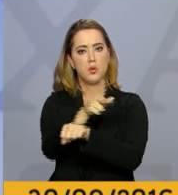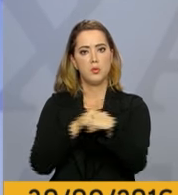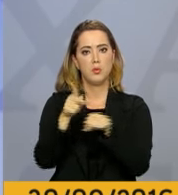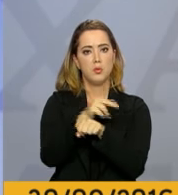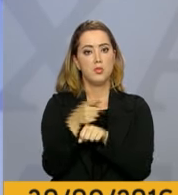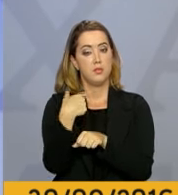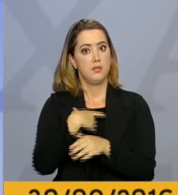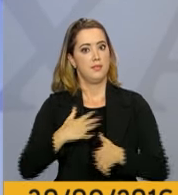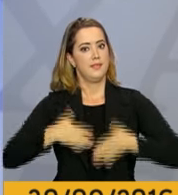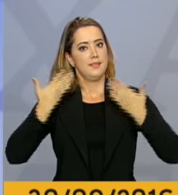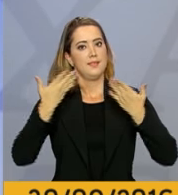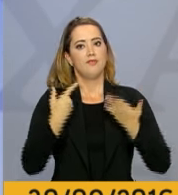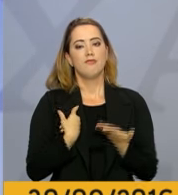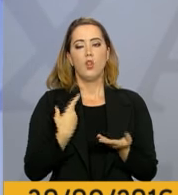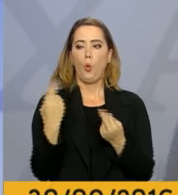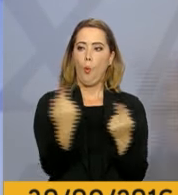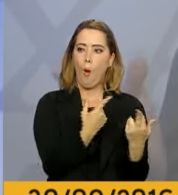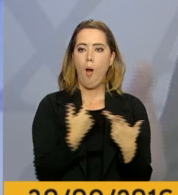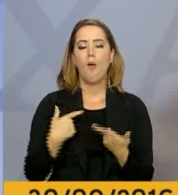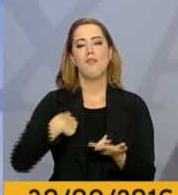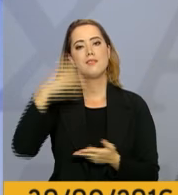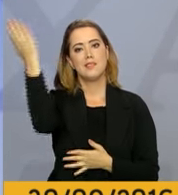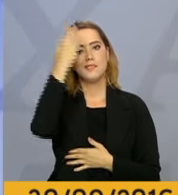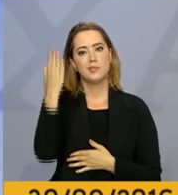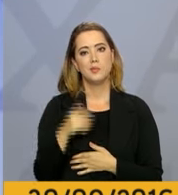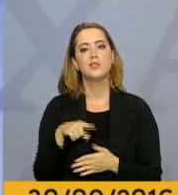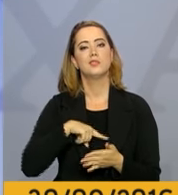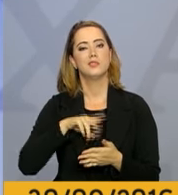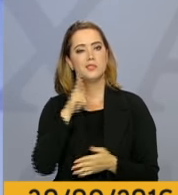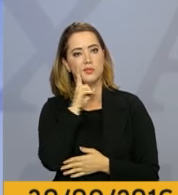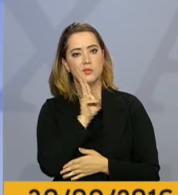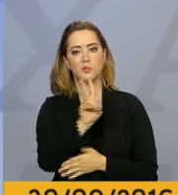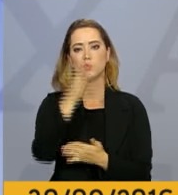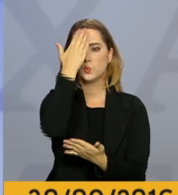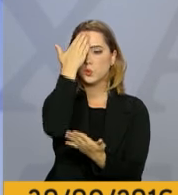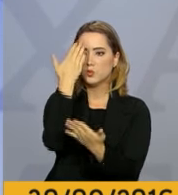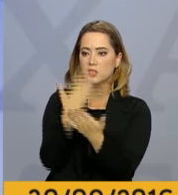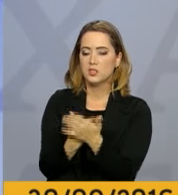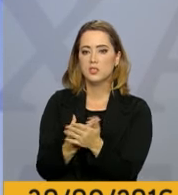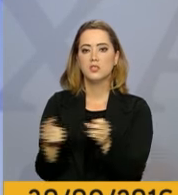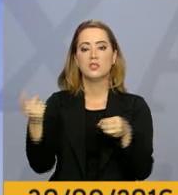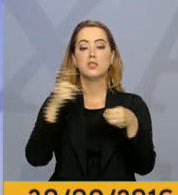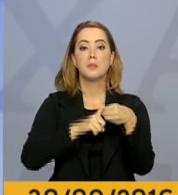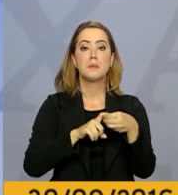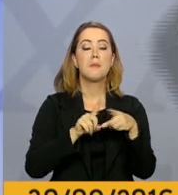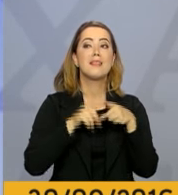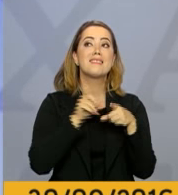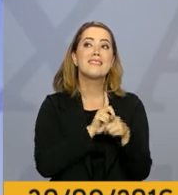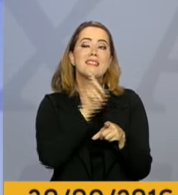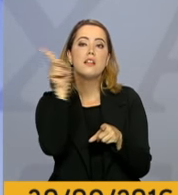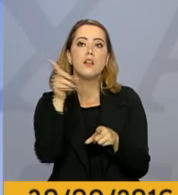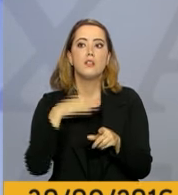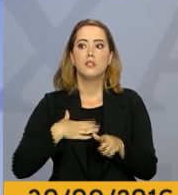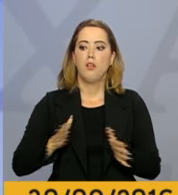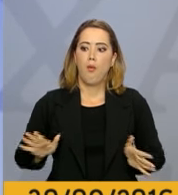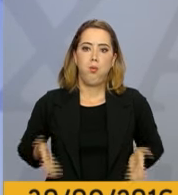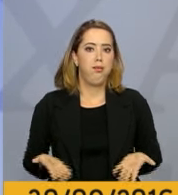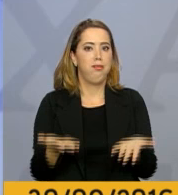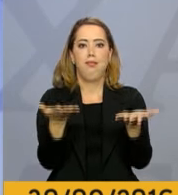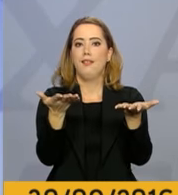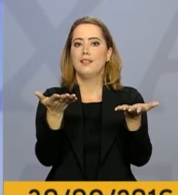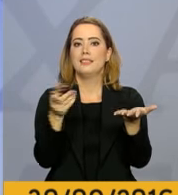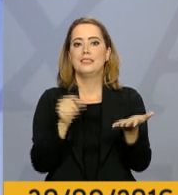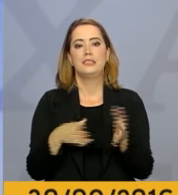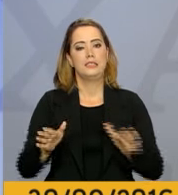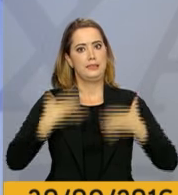hoje se encontra no Brasil. Aqui no Brasil também você encontra uma confiança sendo restabelecida. Mas lá fora você recebe uma injeção de ânimo, que